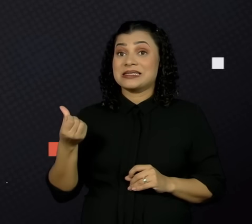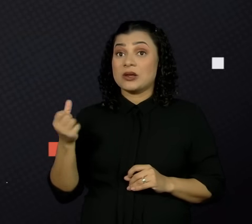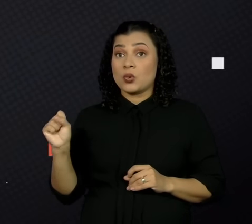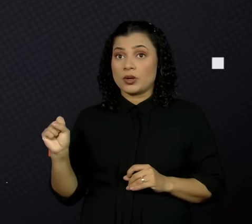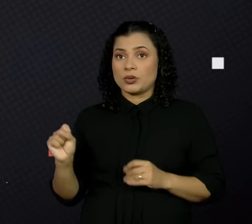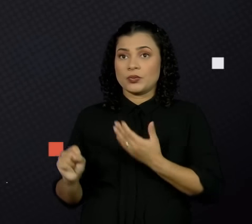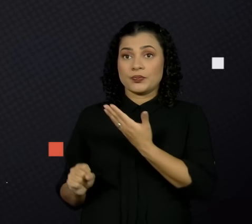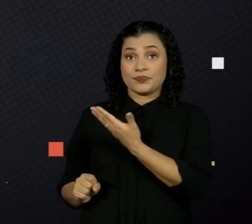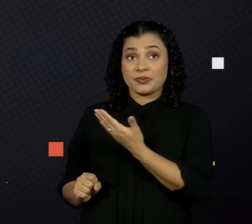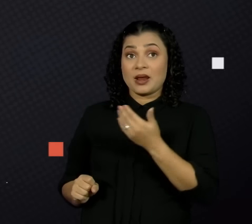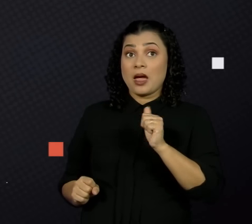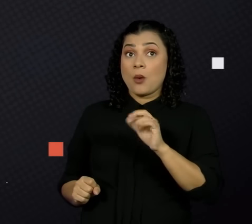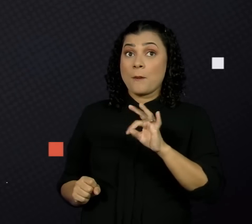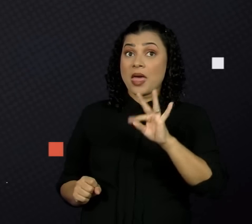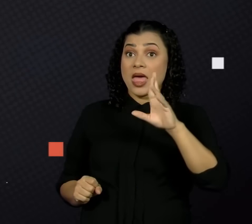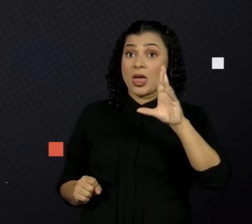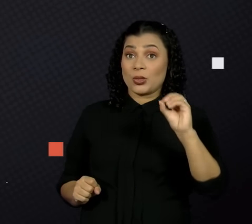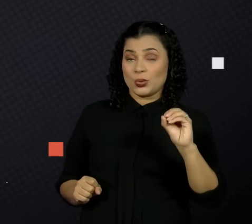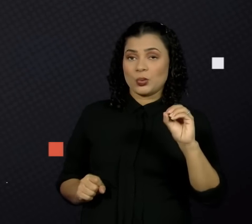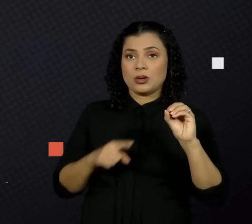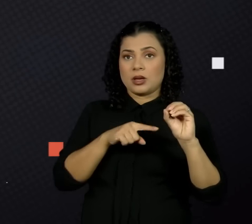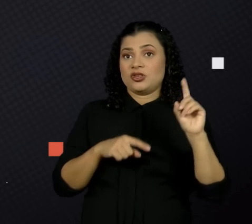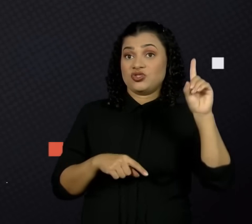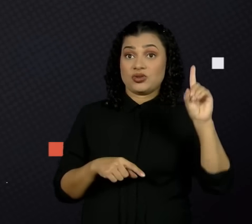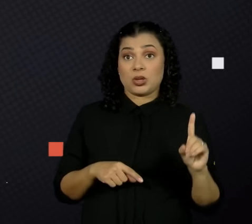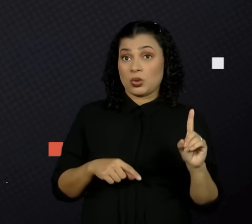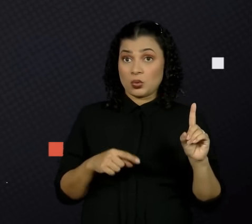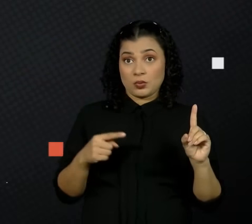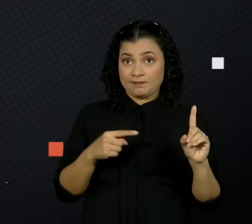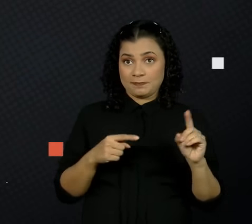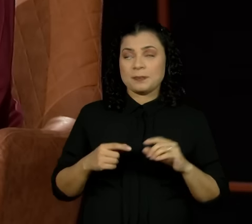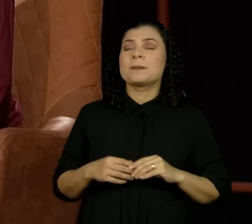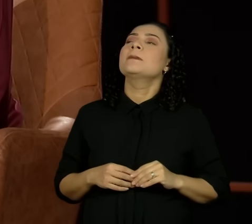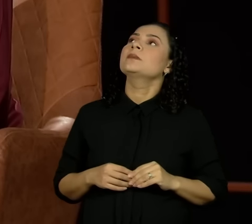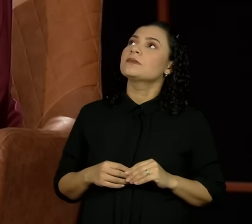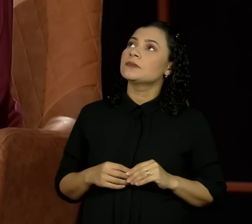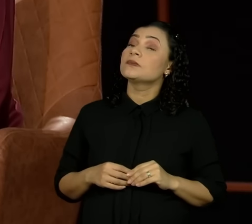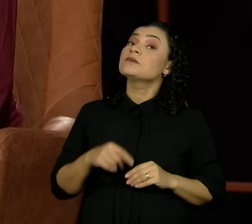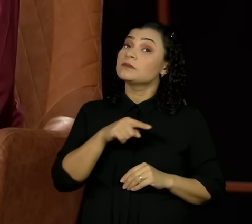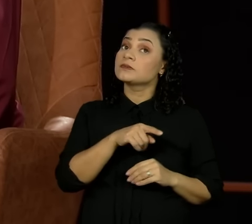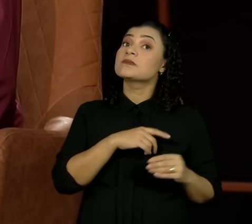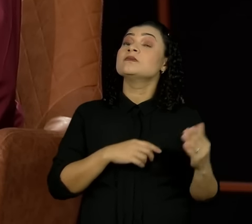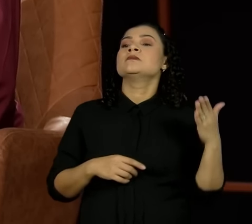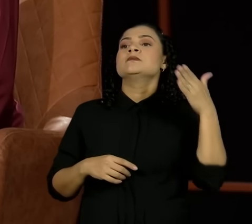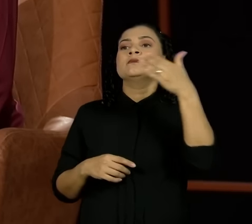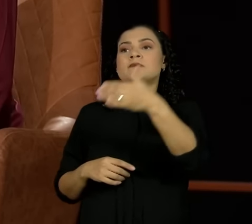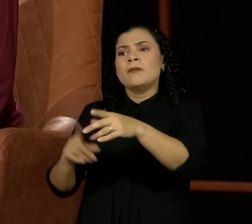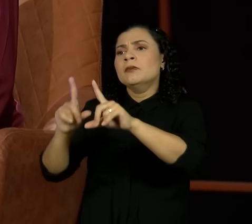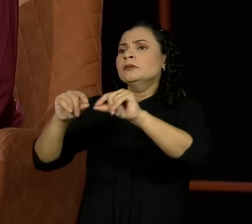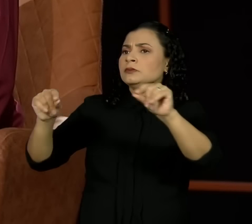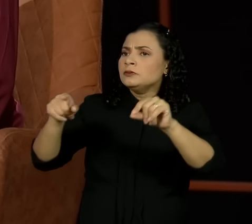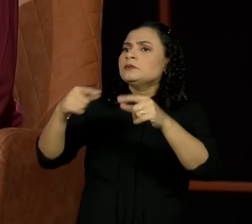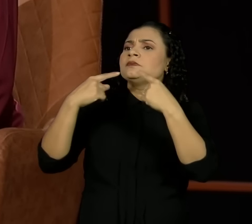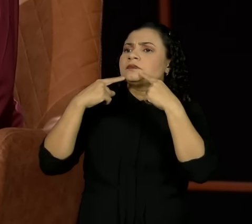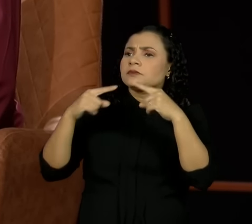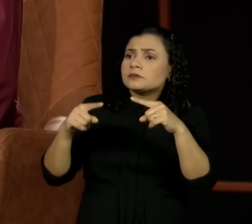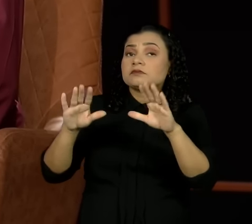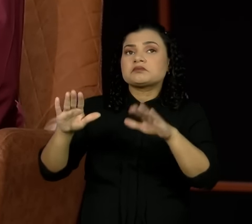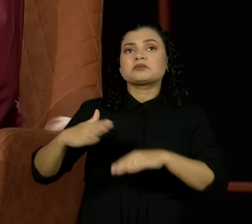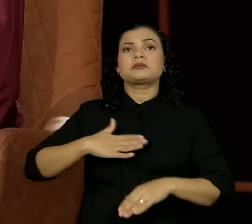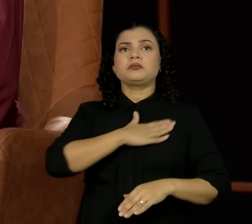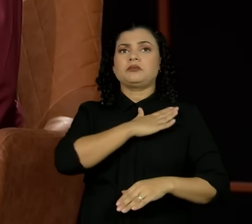Roberto Taversa que dirigia, que ia dirigir. Aí ele até foi a Brasília e tudo, e o coronel falou,